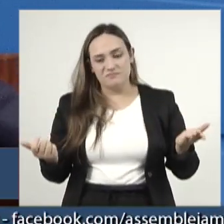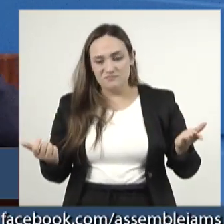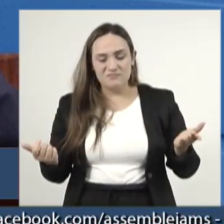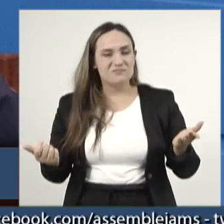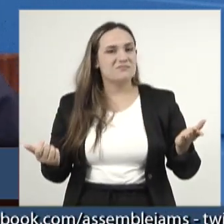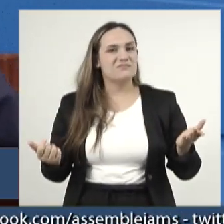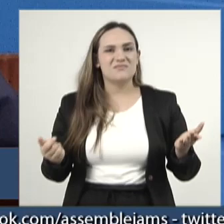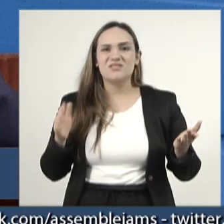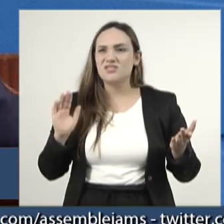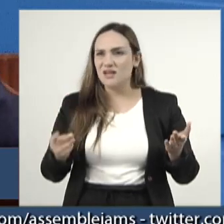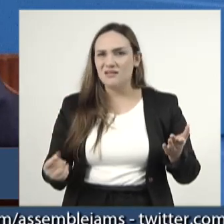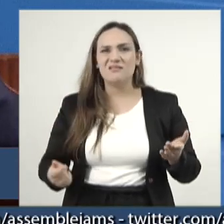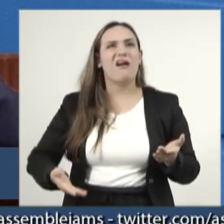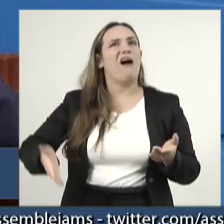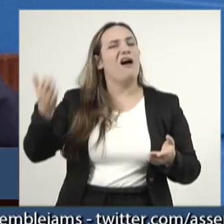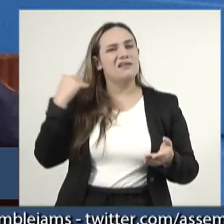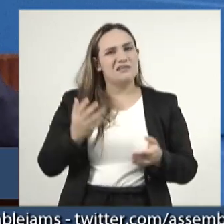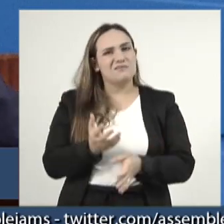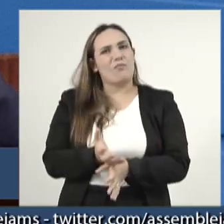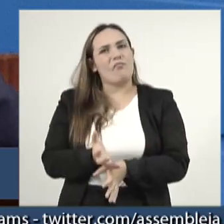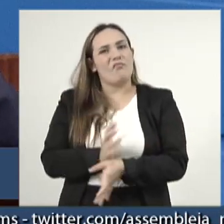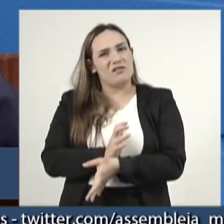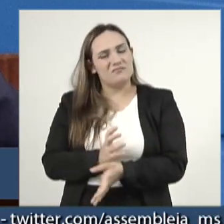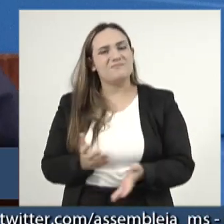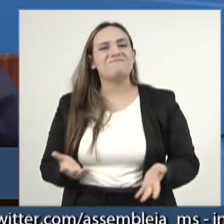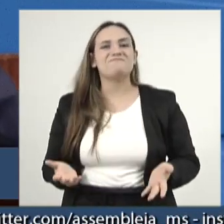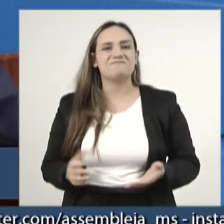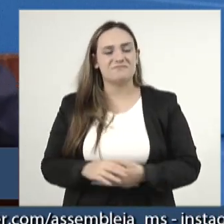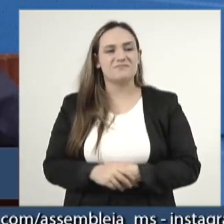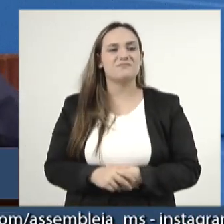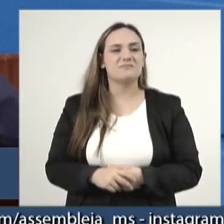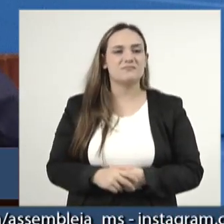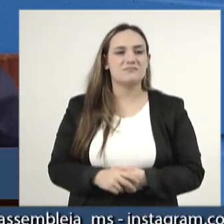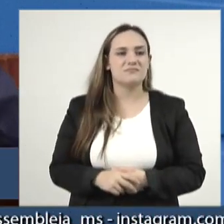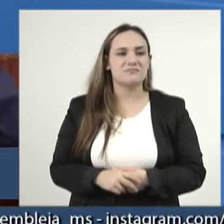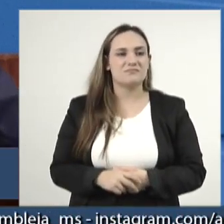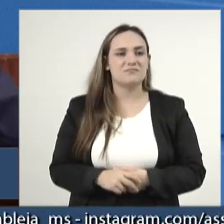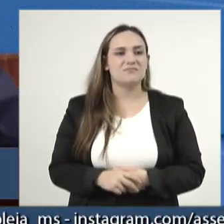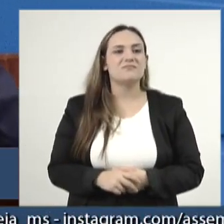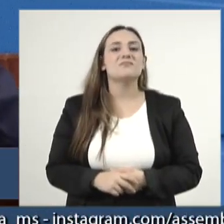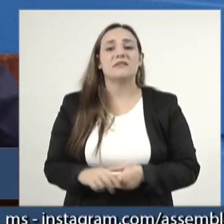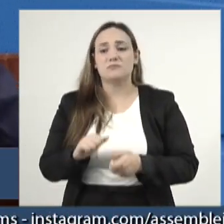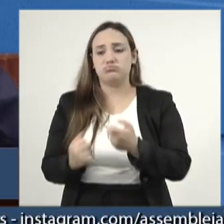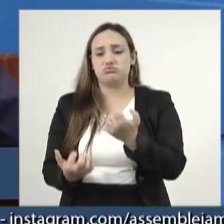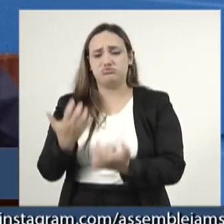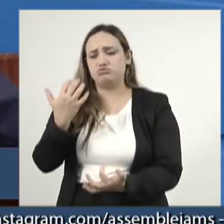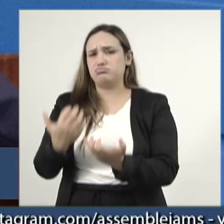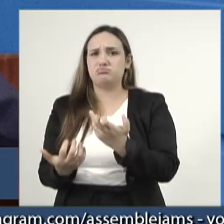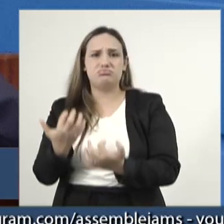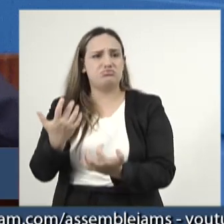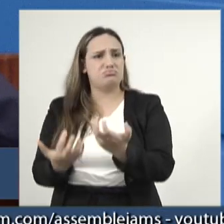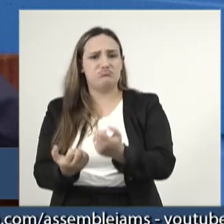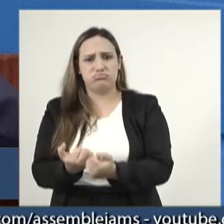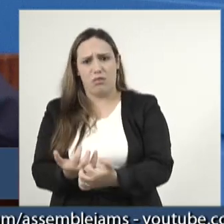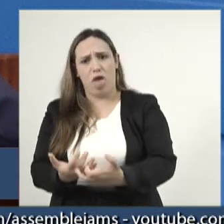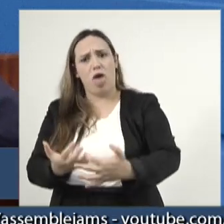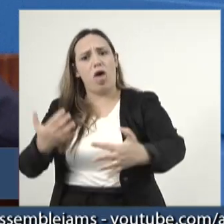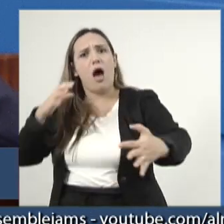numa seca tremenda, e esses focos de incêndio se espalham com muita